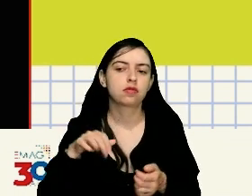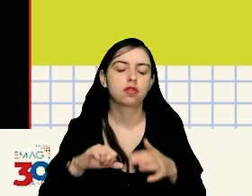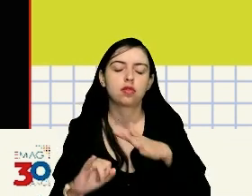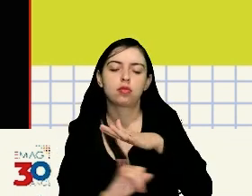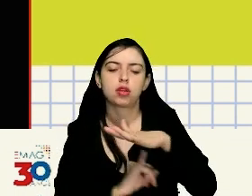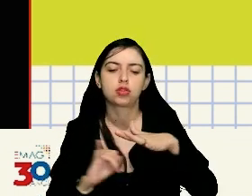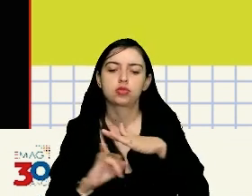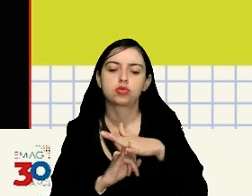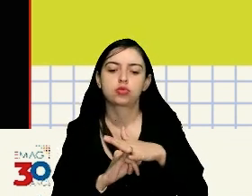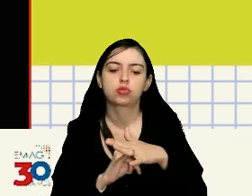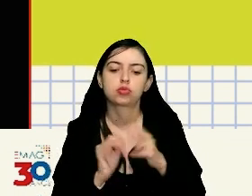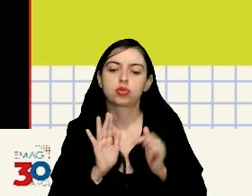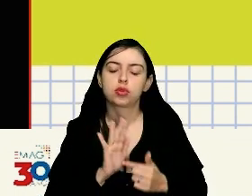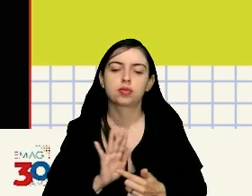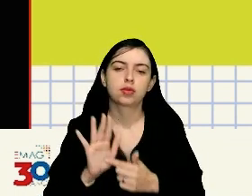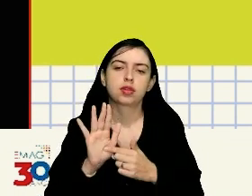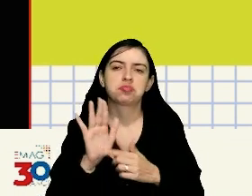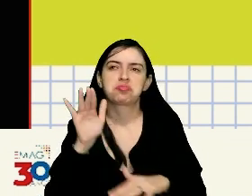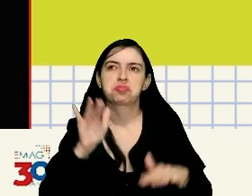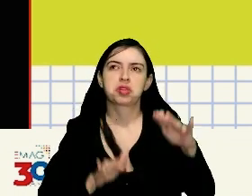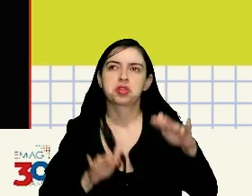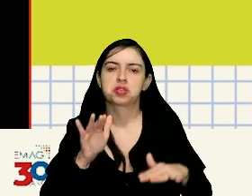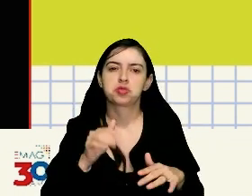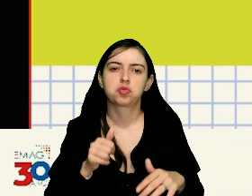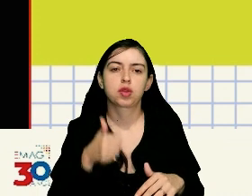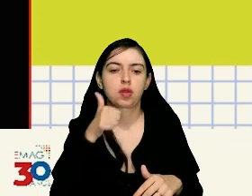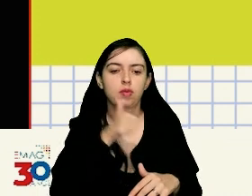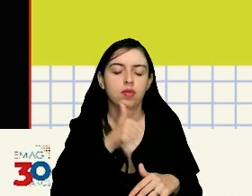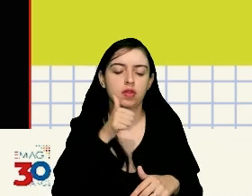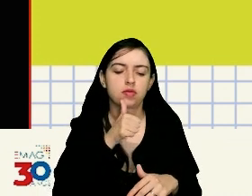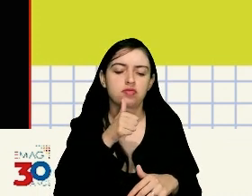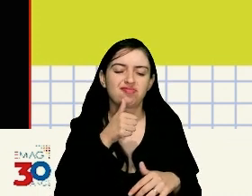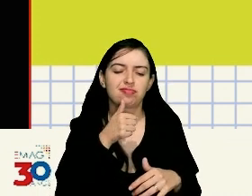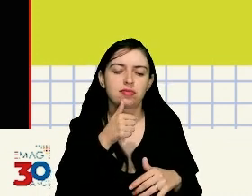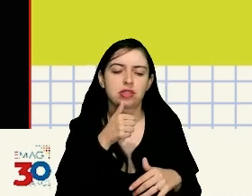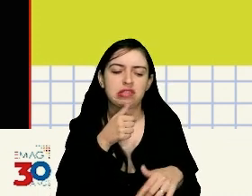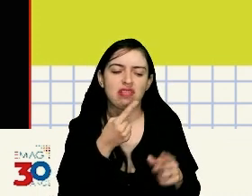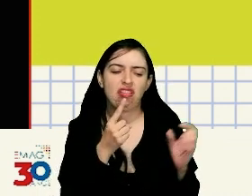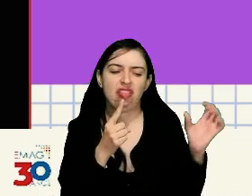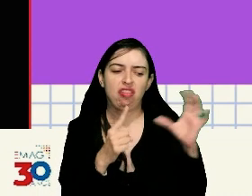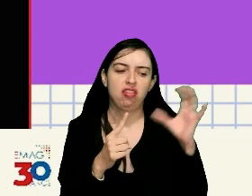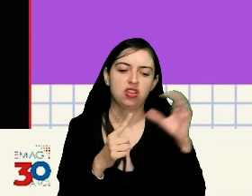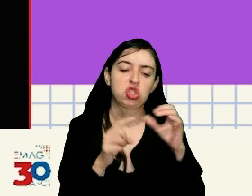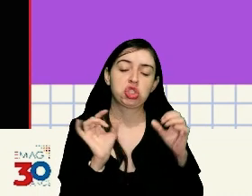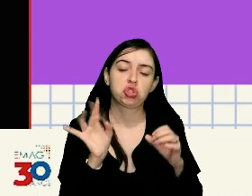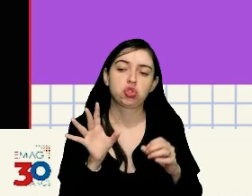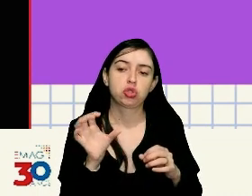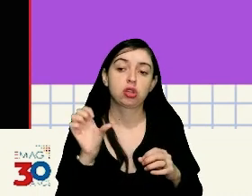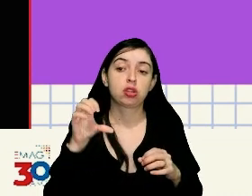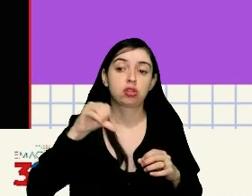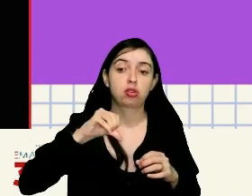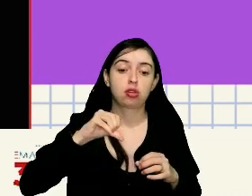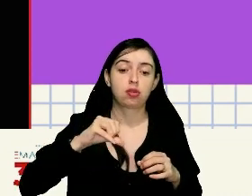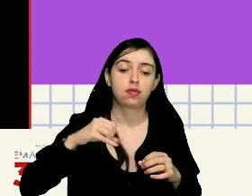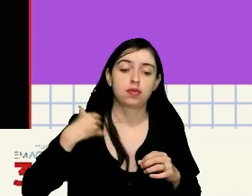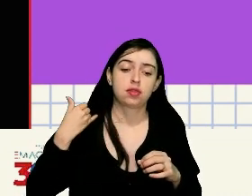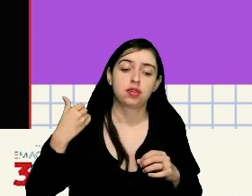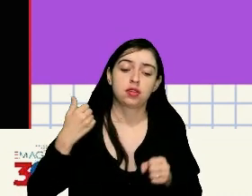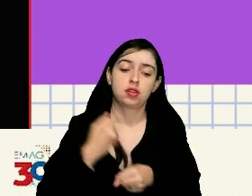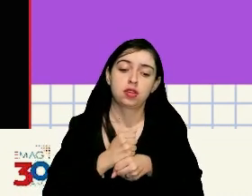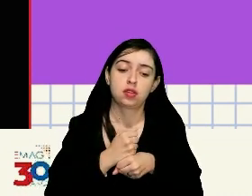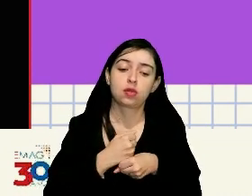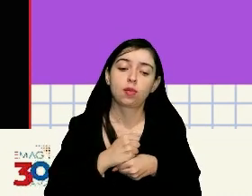a idade média que uma menina no Brasil sofre seu primeiro assédio é só de 9 anos. Então isso mostra como o machismo,